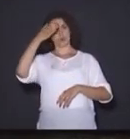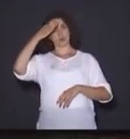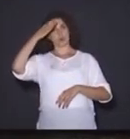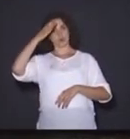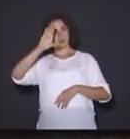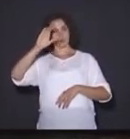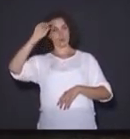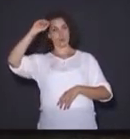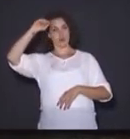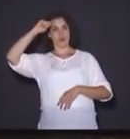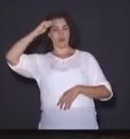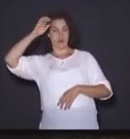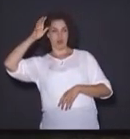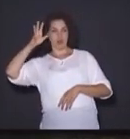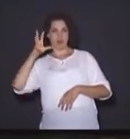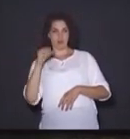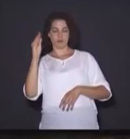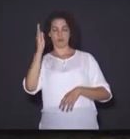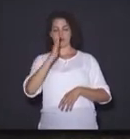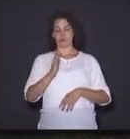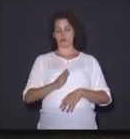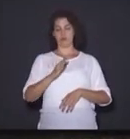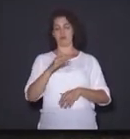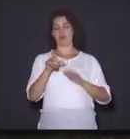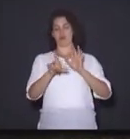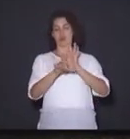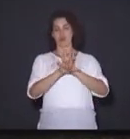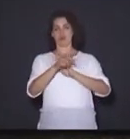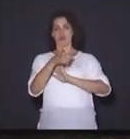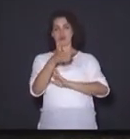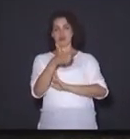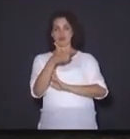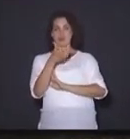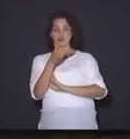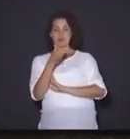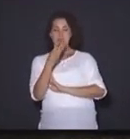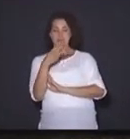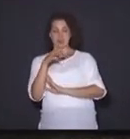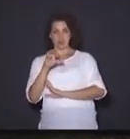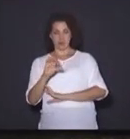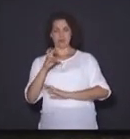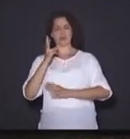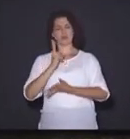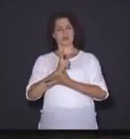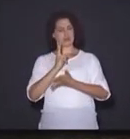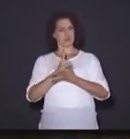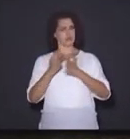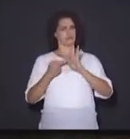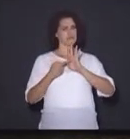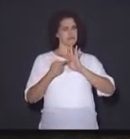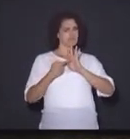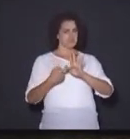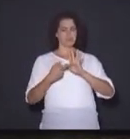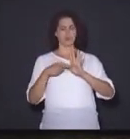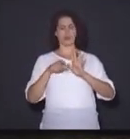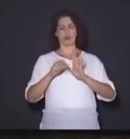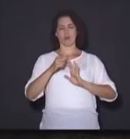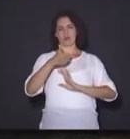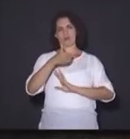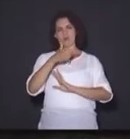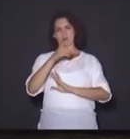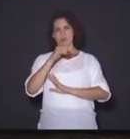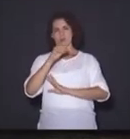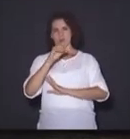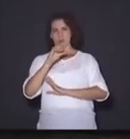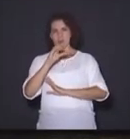que é a lei 10 639 de 2003 eu sempre é reforço que a lei 10 639 de